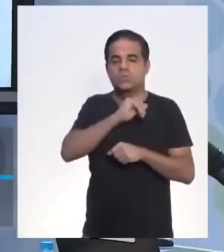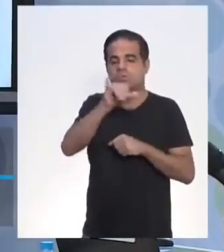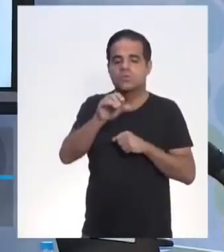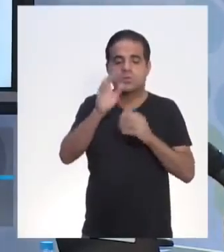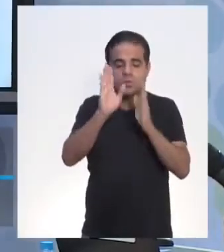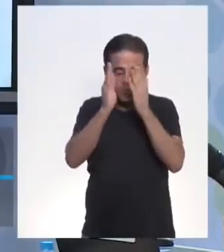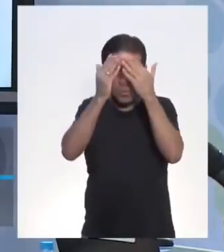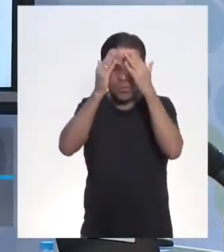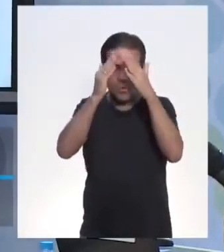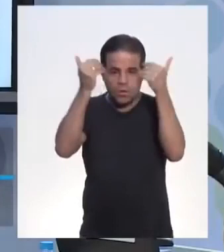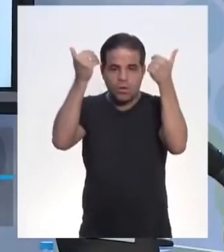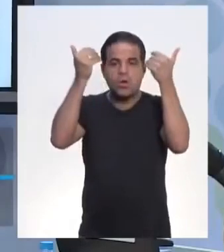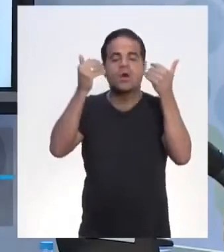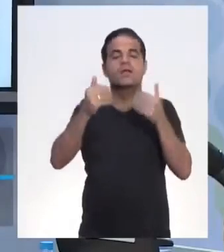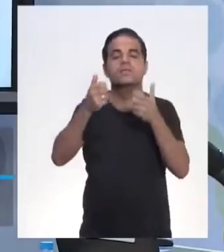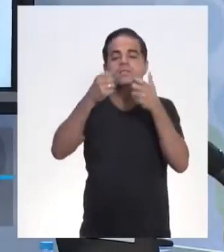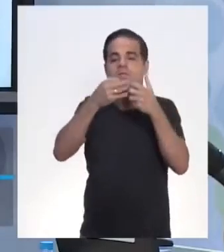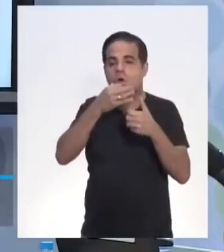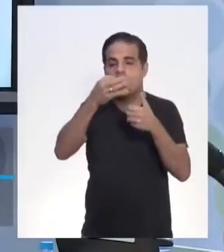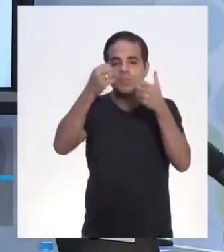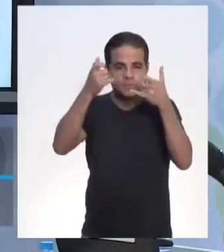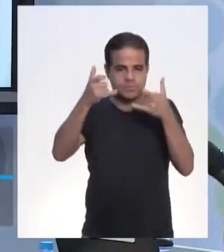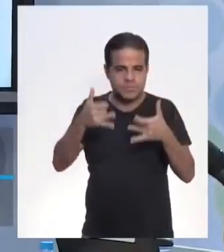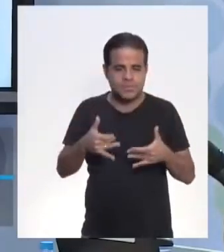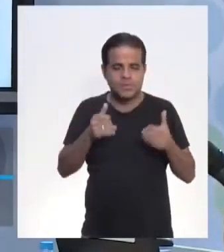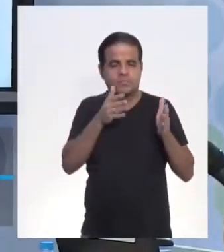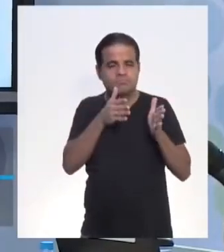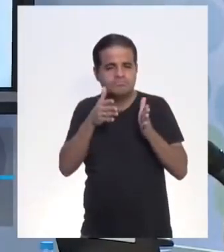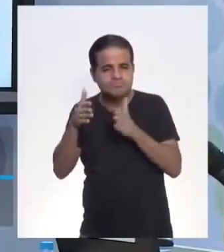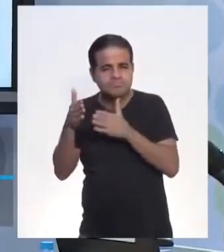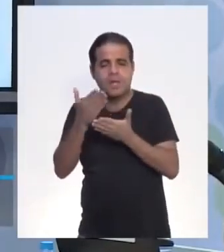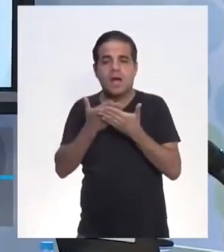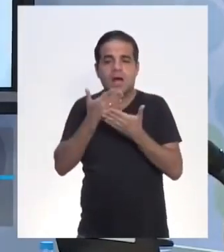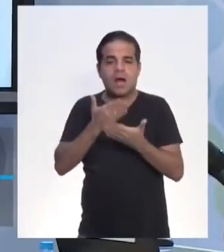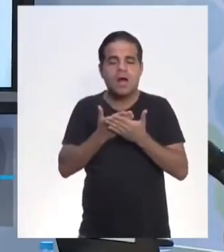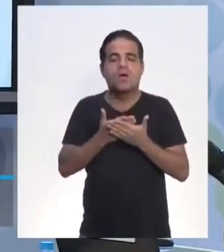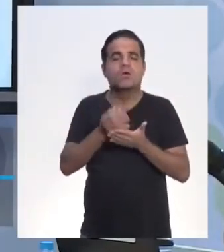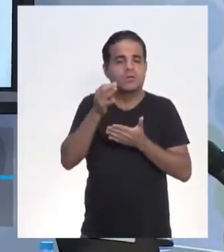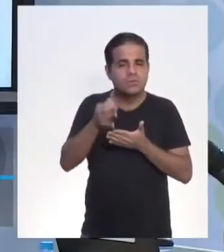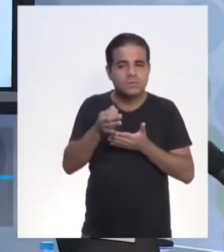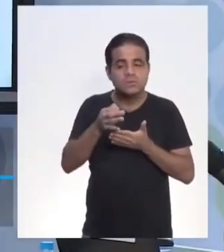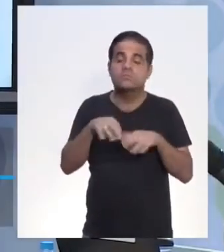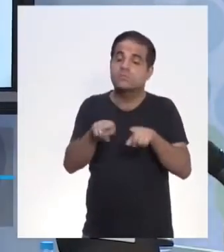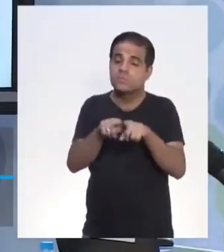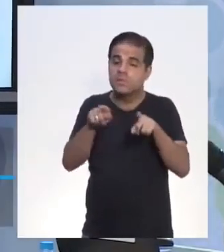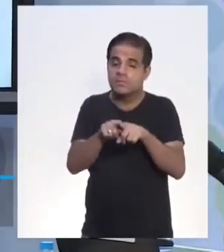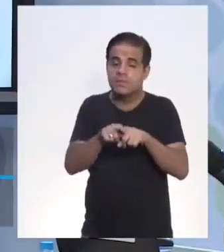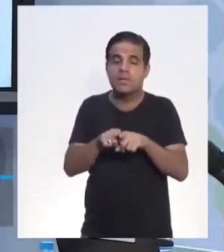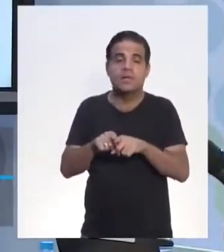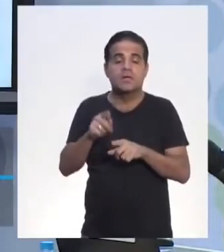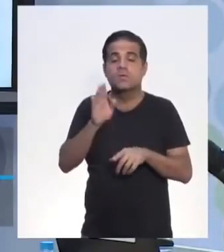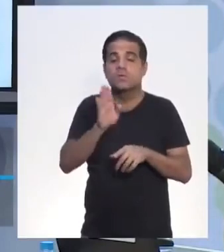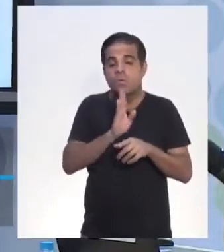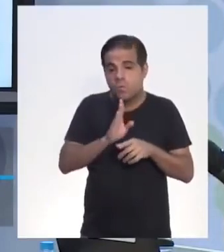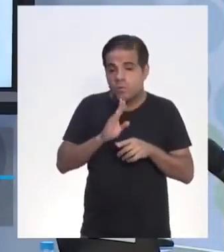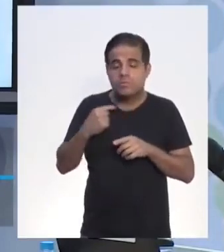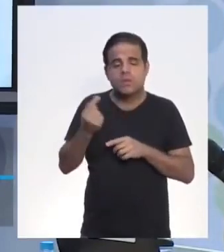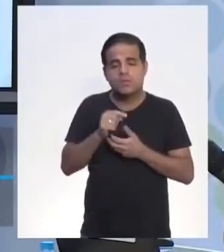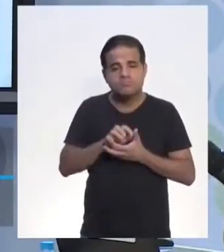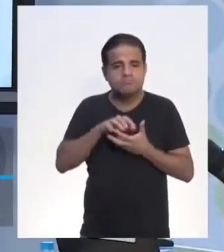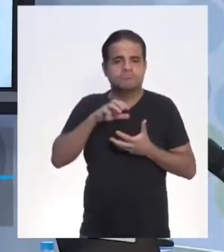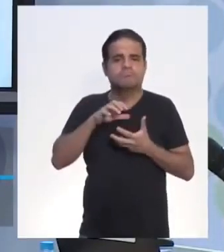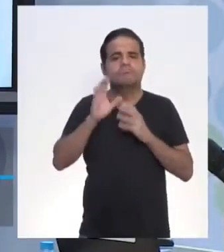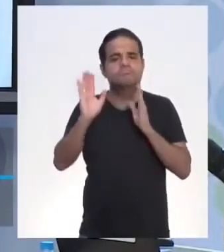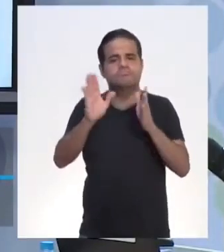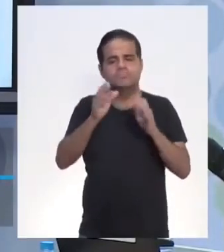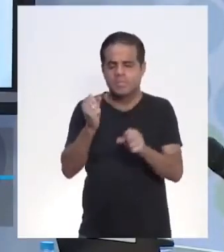Jonas bem comentou hoje na durante a aula correto e também dos conhecimentos que eu